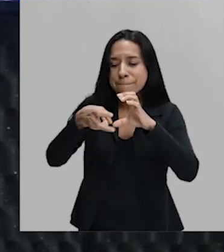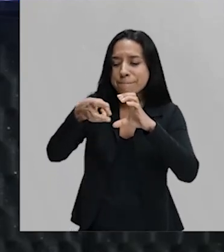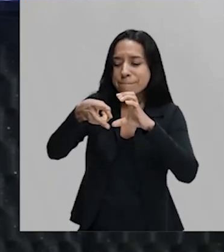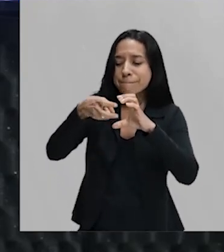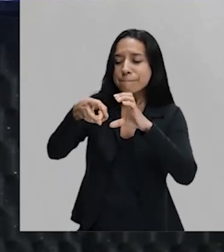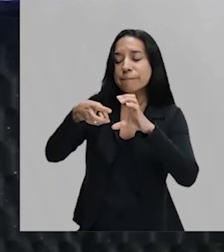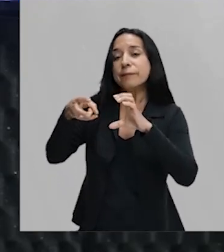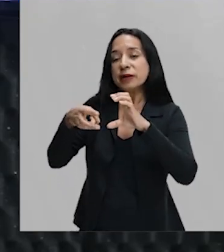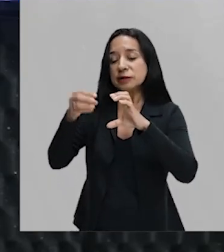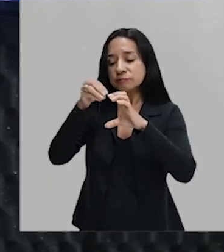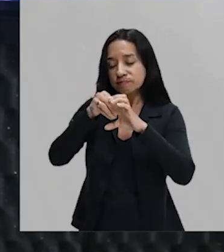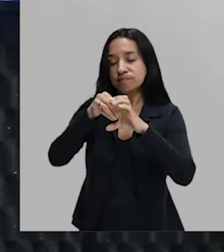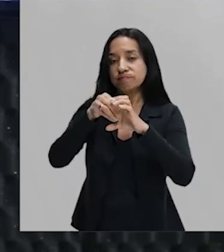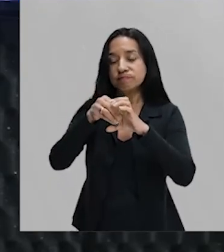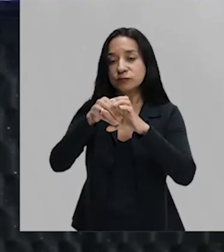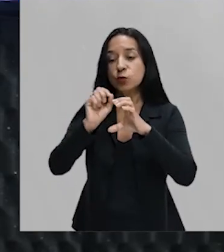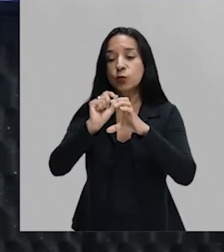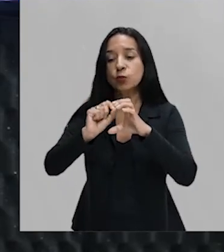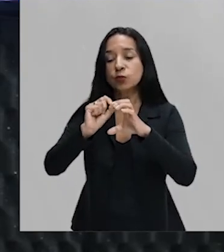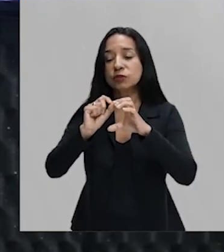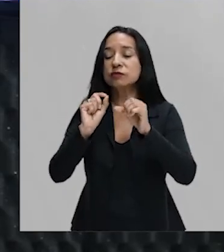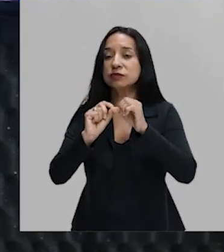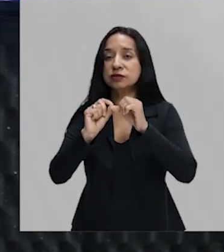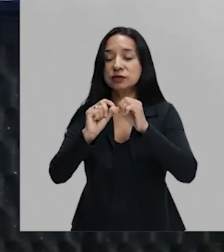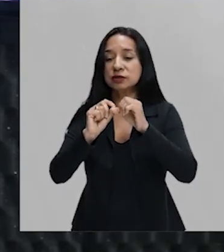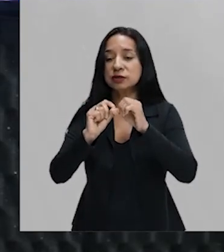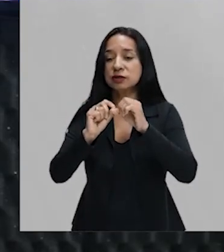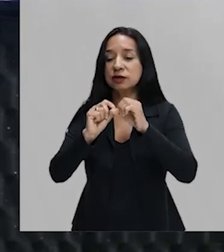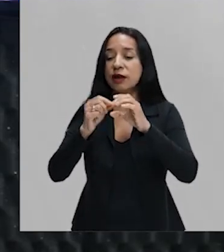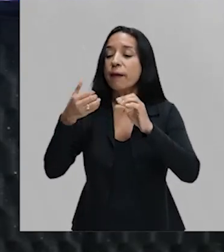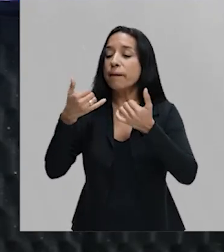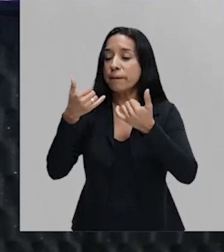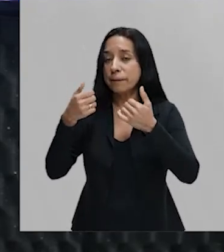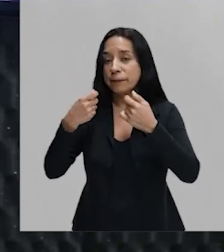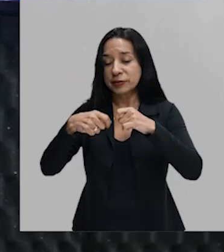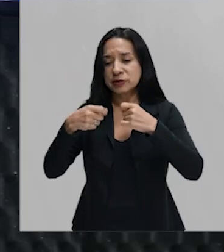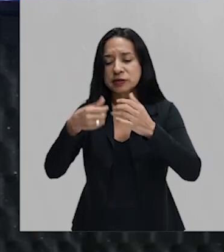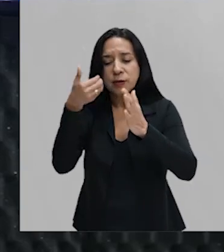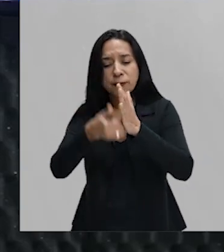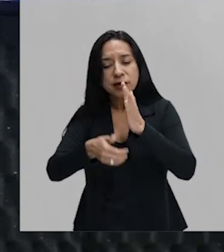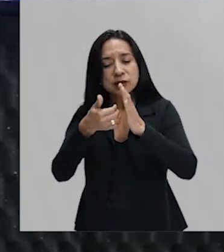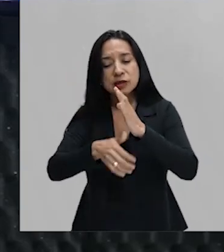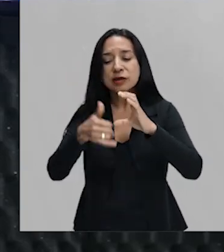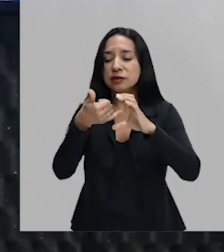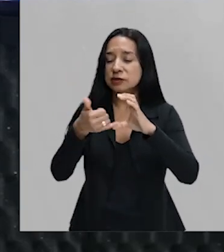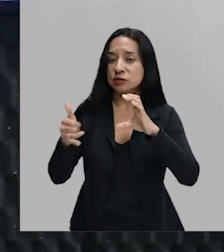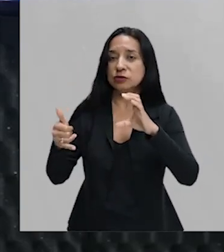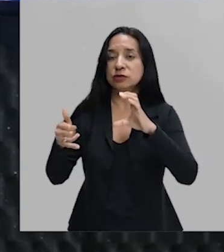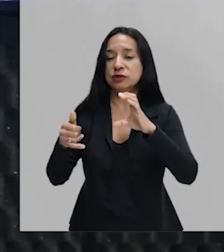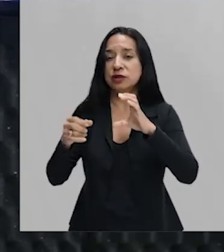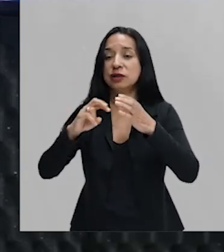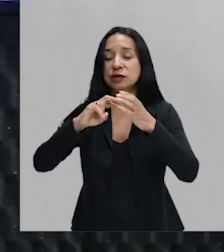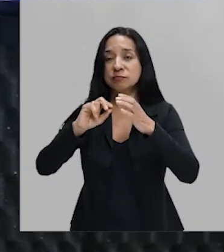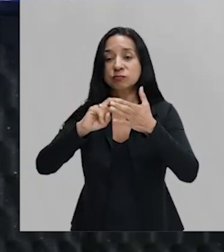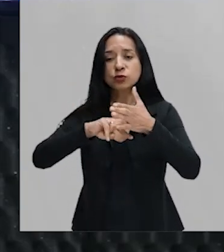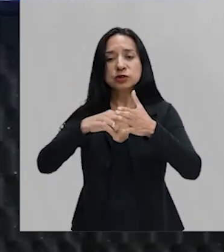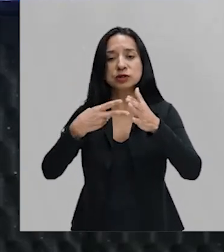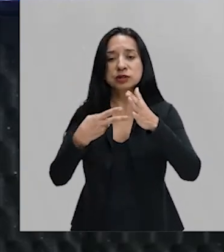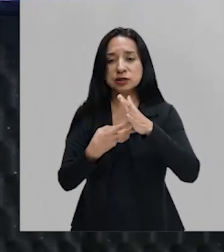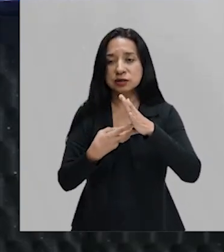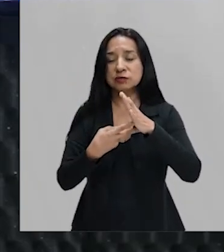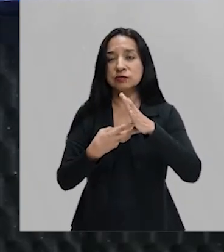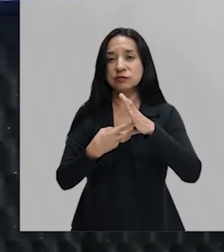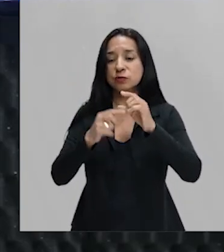de soluto dentro dela, o que ela vai fazer? Ela vai ter que gastar energia. Isso é transporte contra